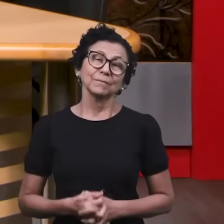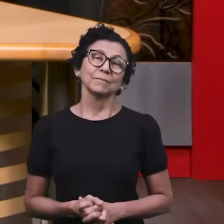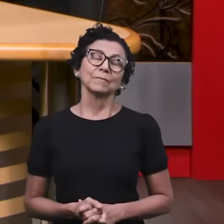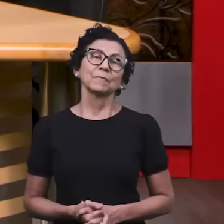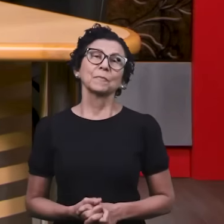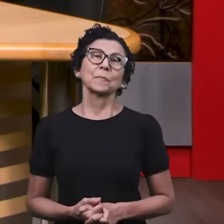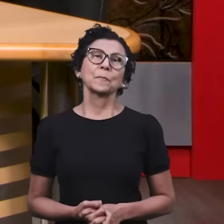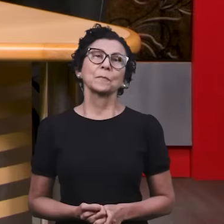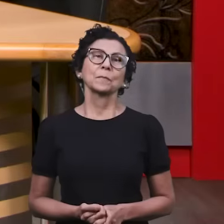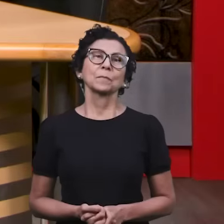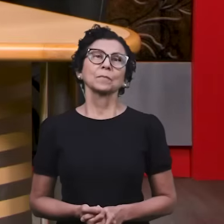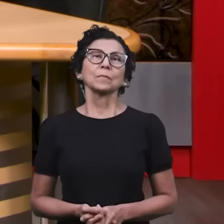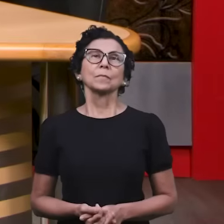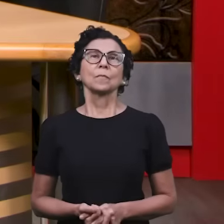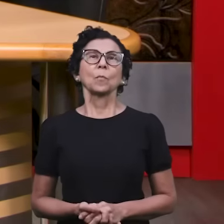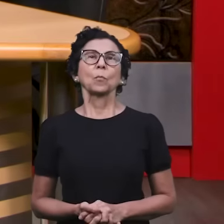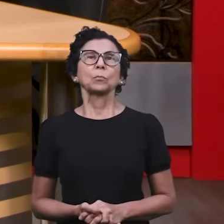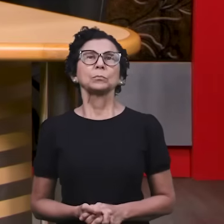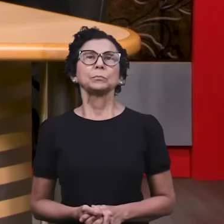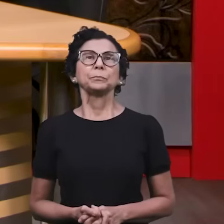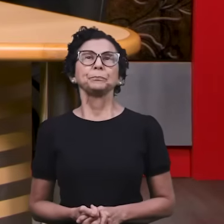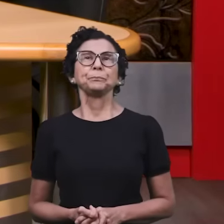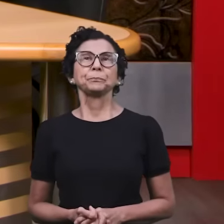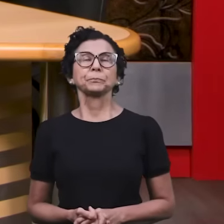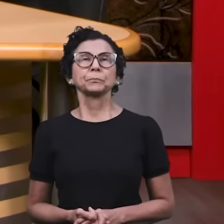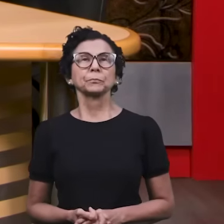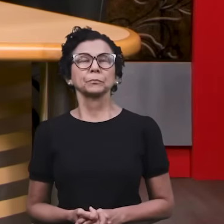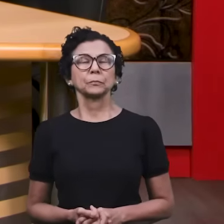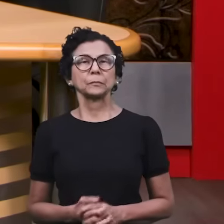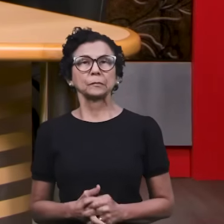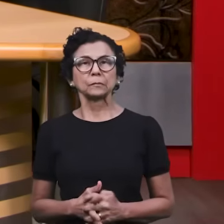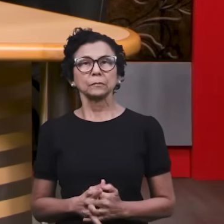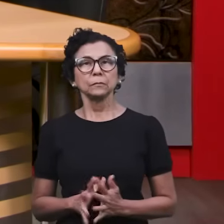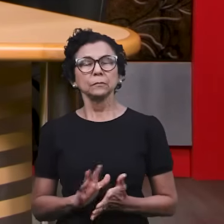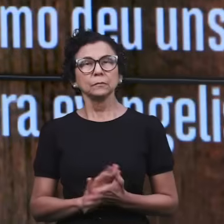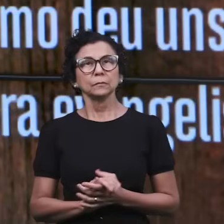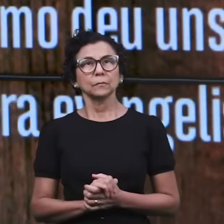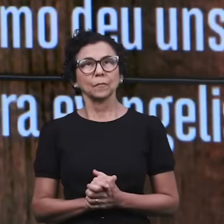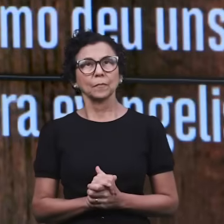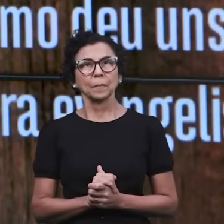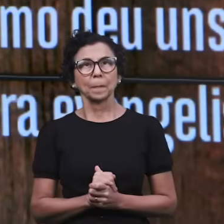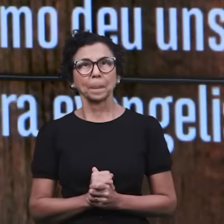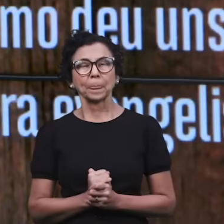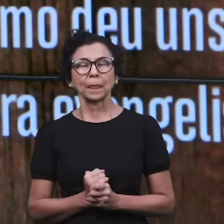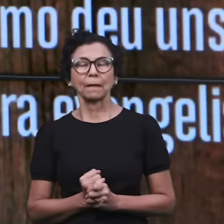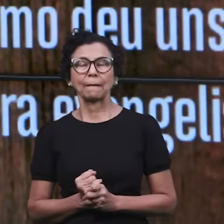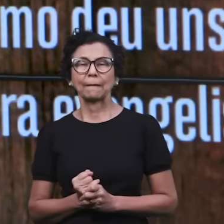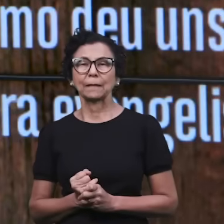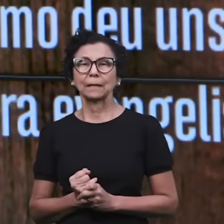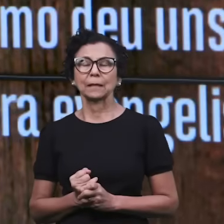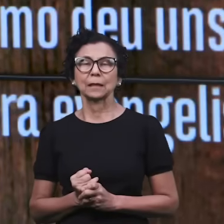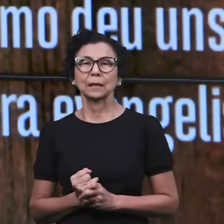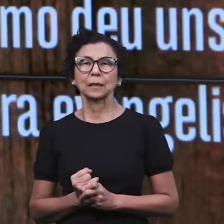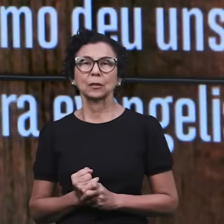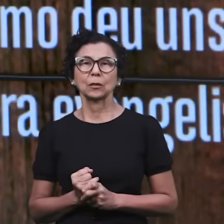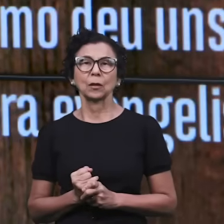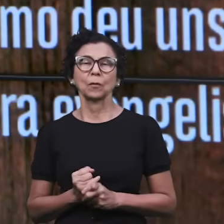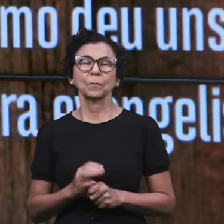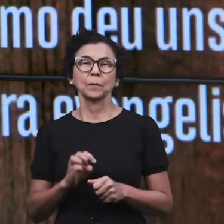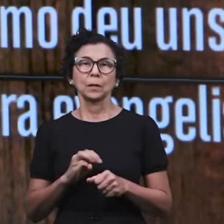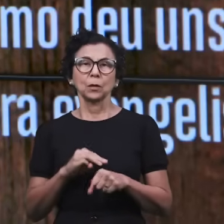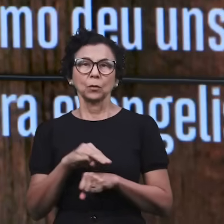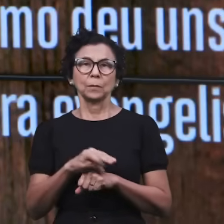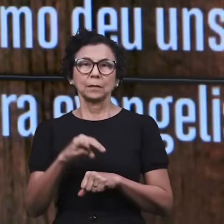E Amadeu, lembrando que o ministério do doutor é o ministério do ensino, né? Então, é aquilo que hoje, por